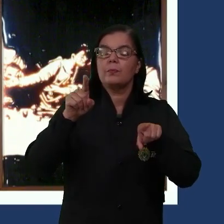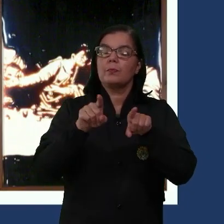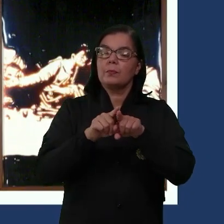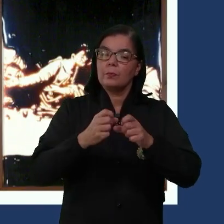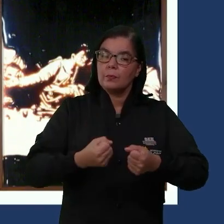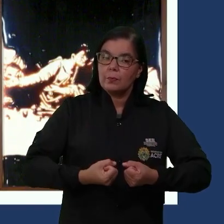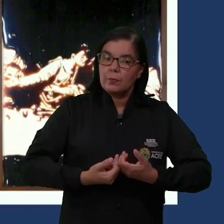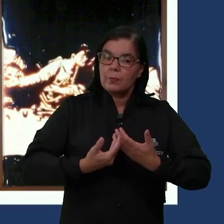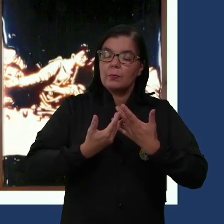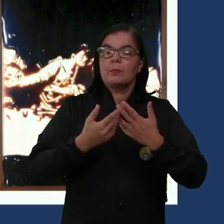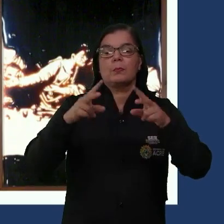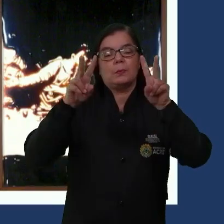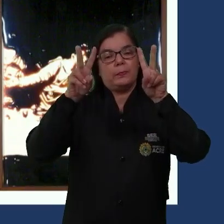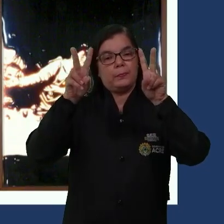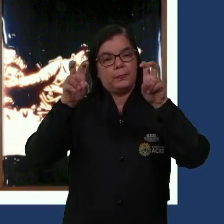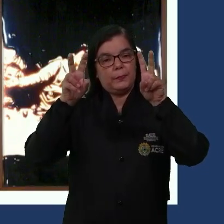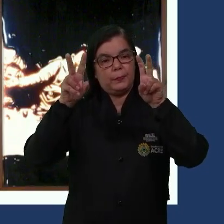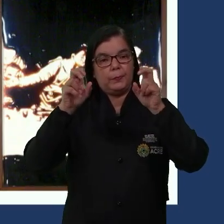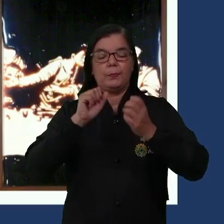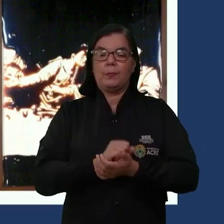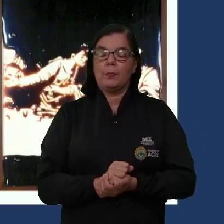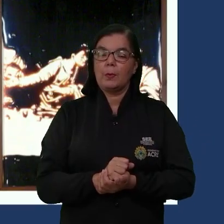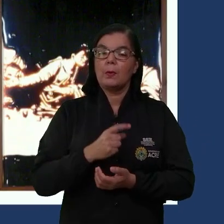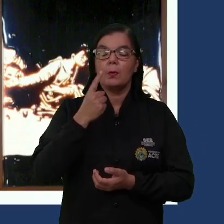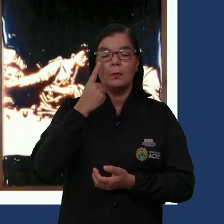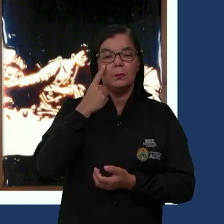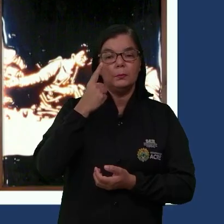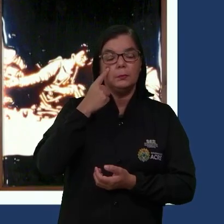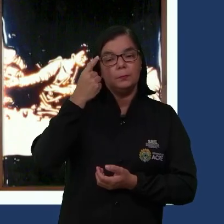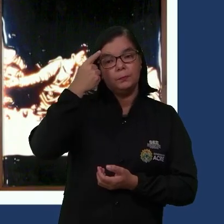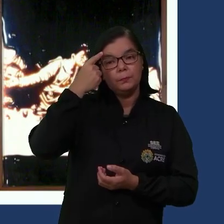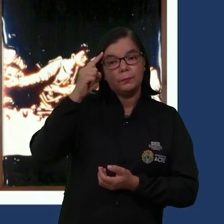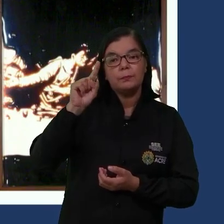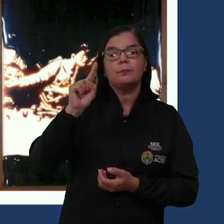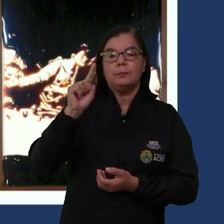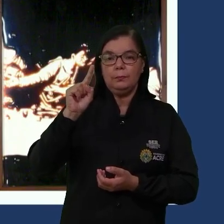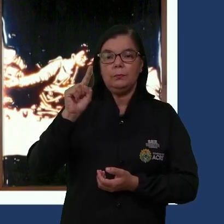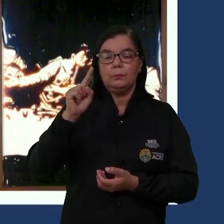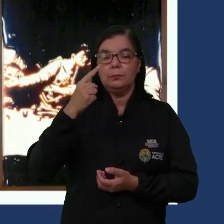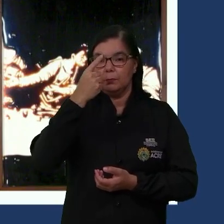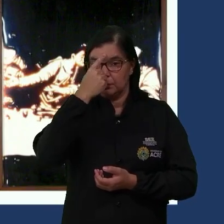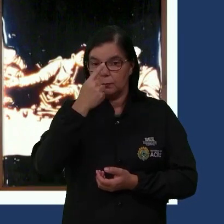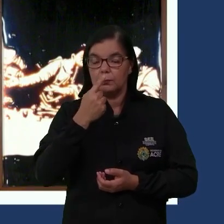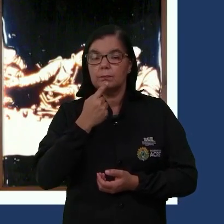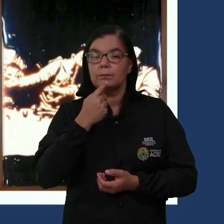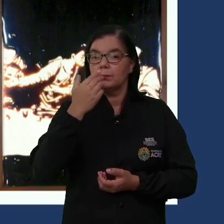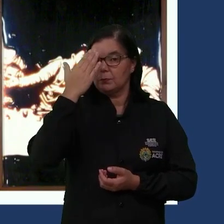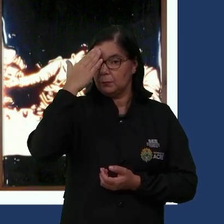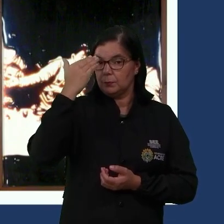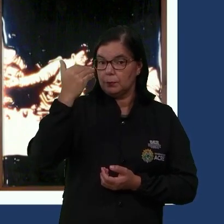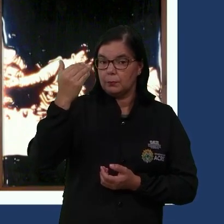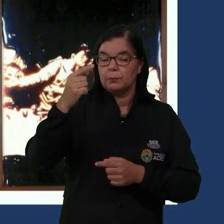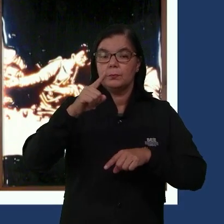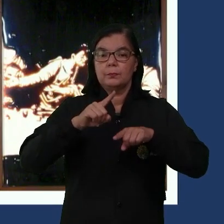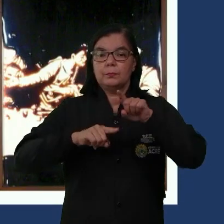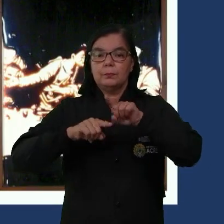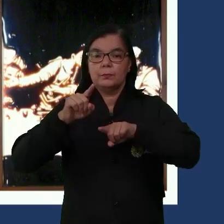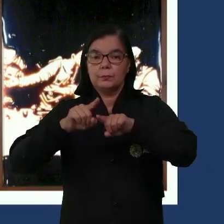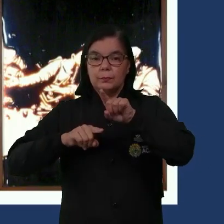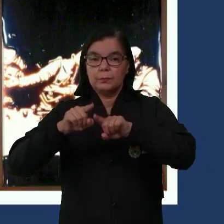também expressam grandes temas. Então essa obra ela recria imagens famosas com